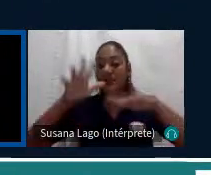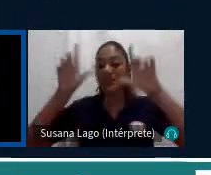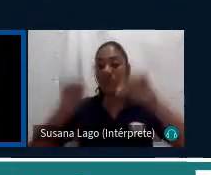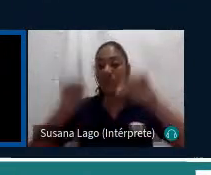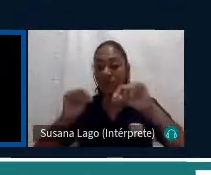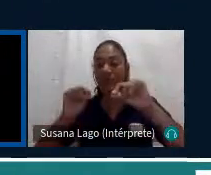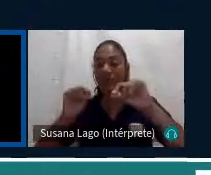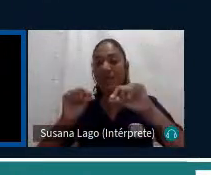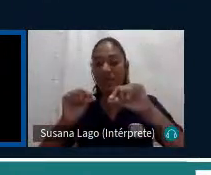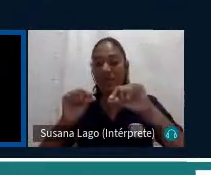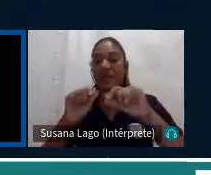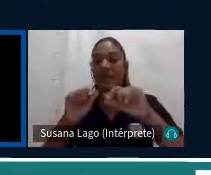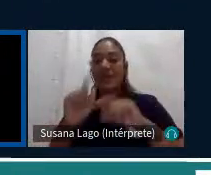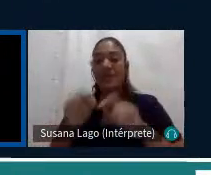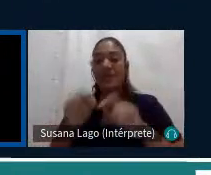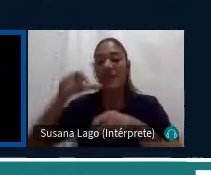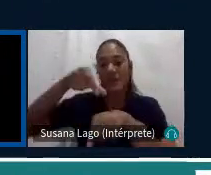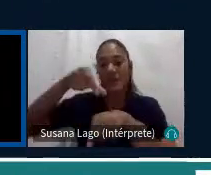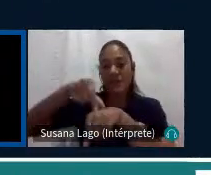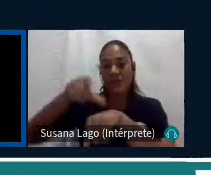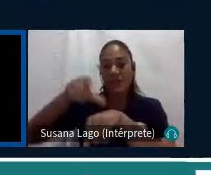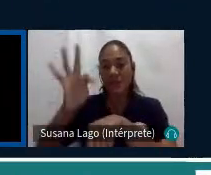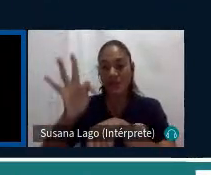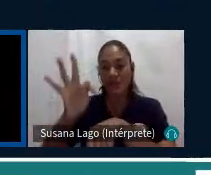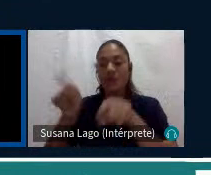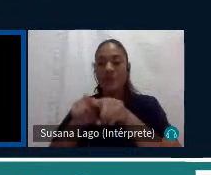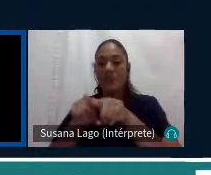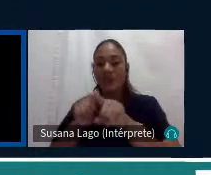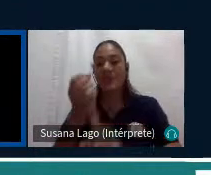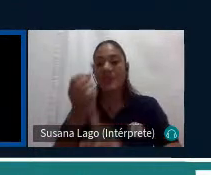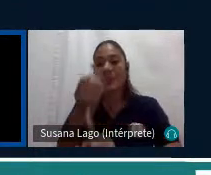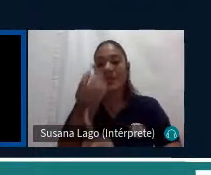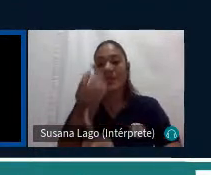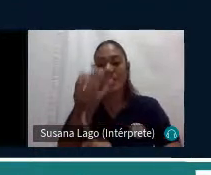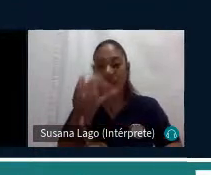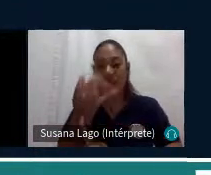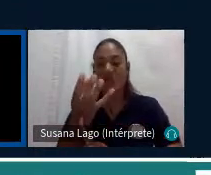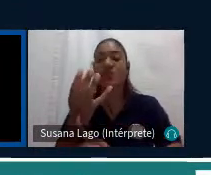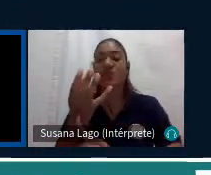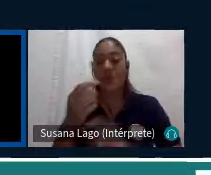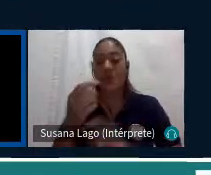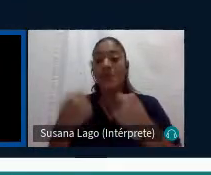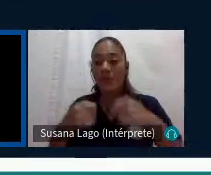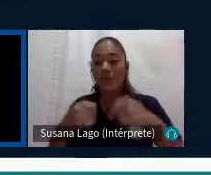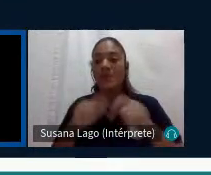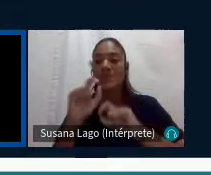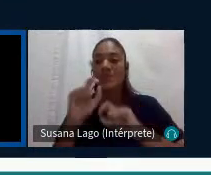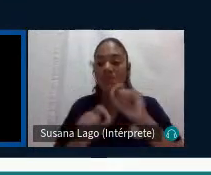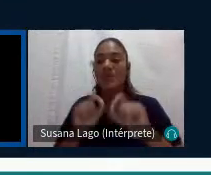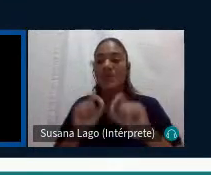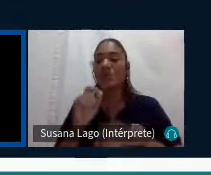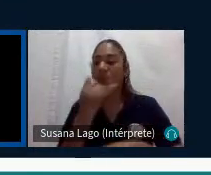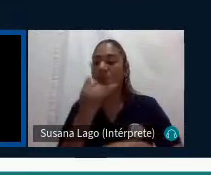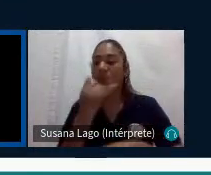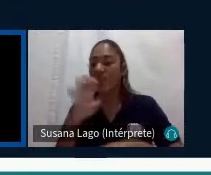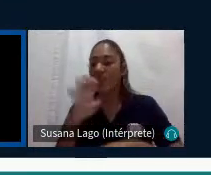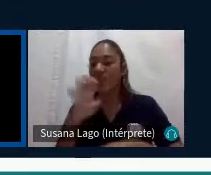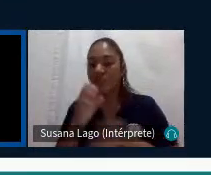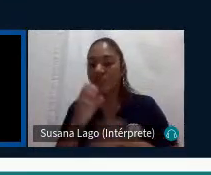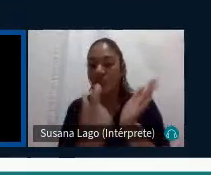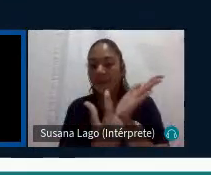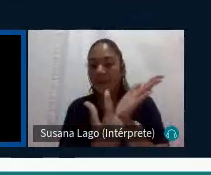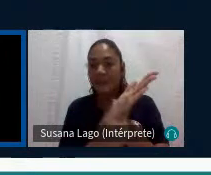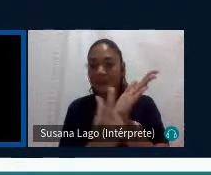LED tem que ser igual à tensão oferecida pela bateria, tá? Então, nesse caso, a gente pegou os valores oferecidos